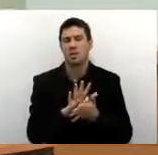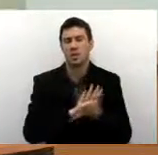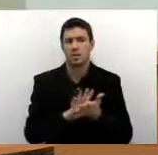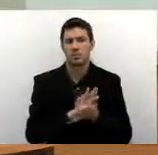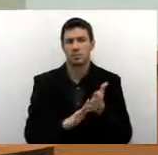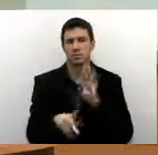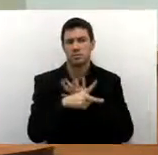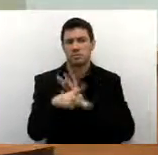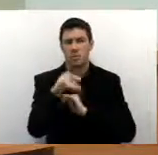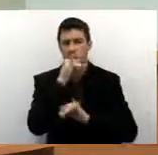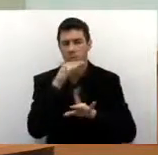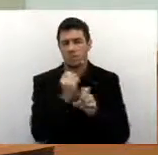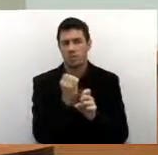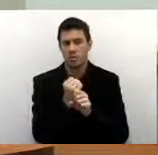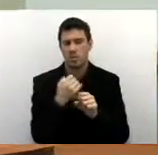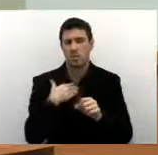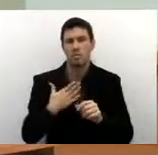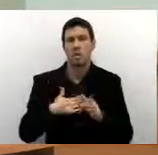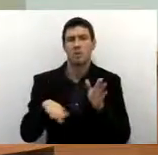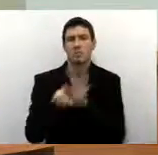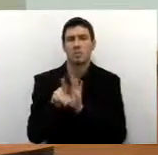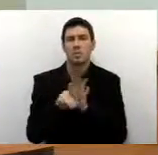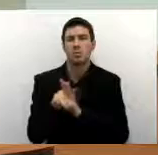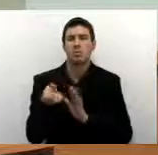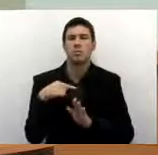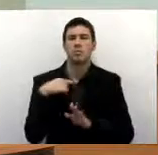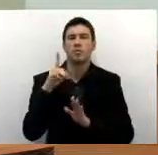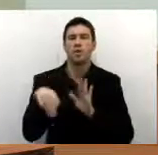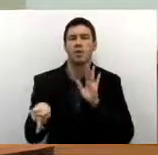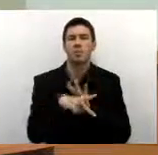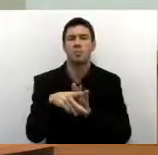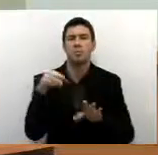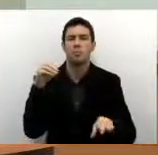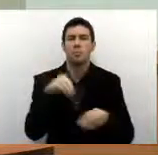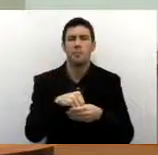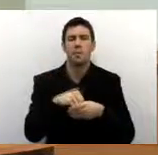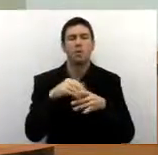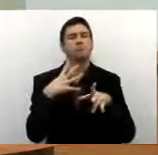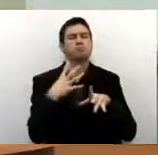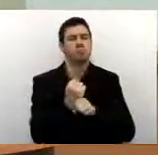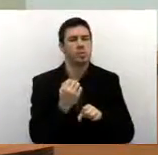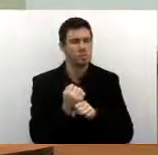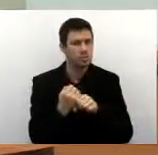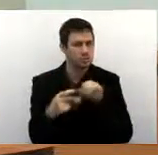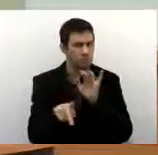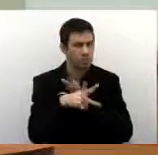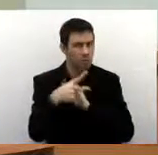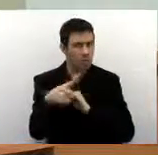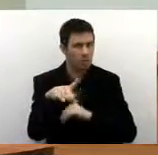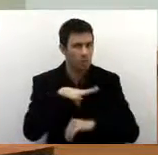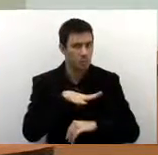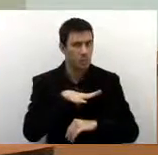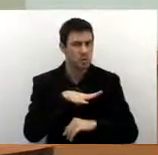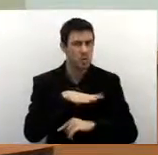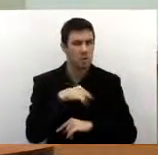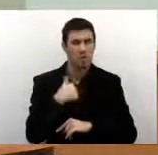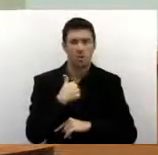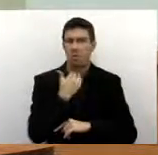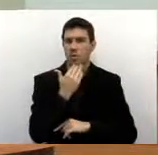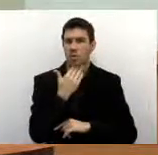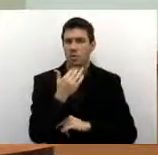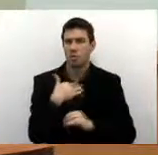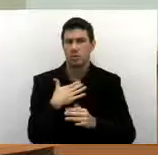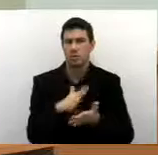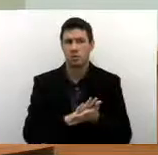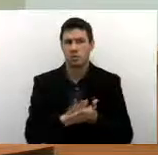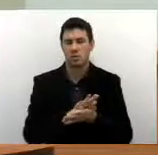com a discussão do orçamento, e minhas perguntas que eu estava fazendo era pertinente ao orçamento do nosso município. Eu não tenho vocação